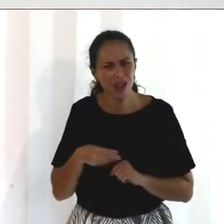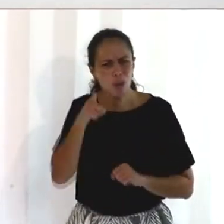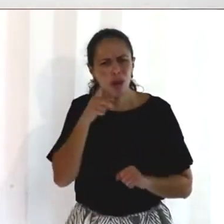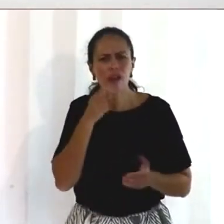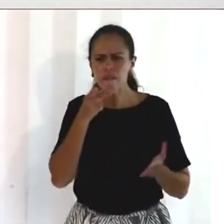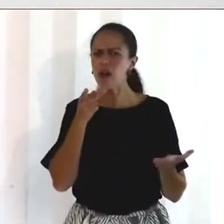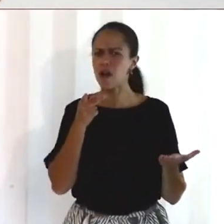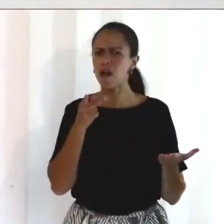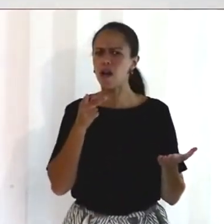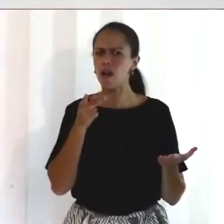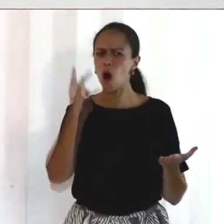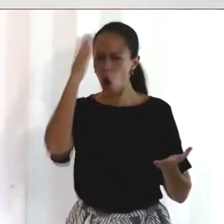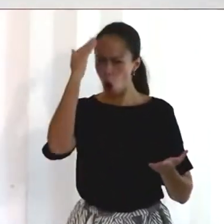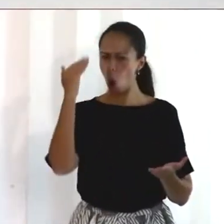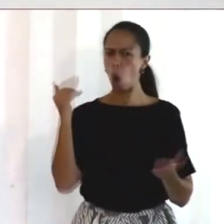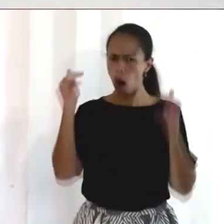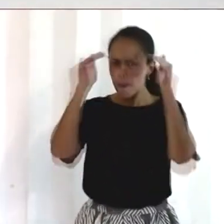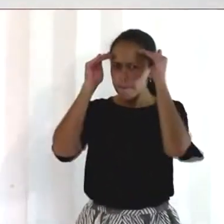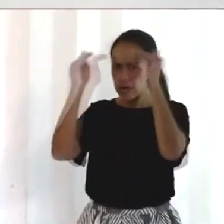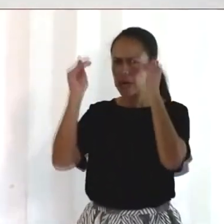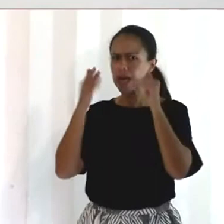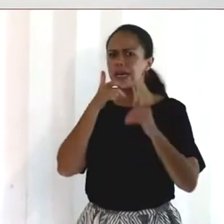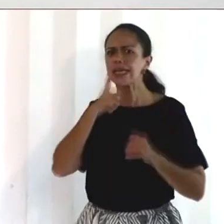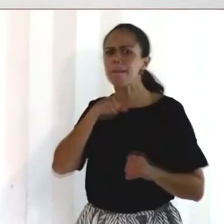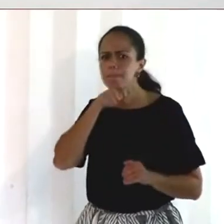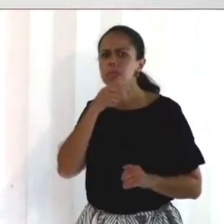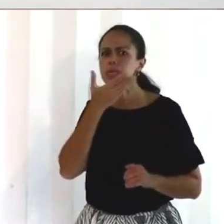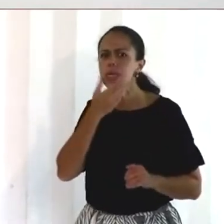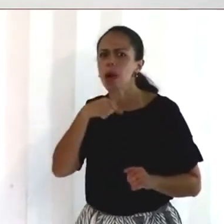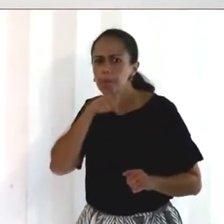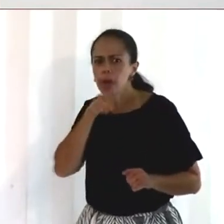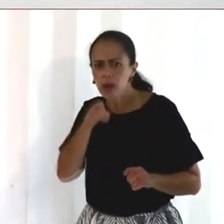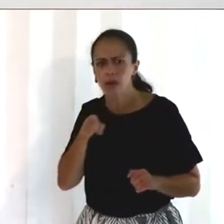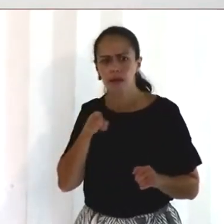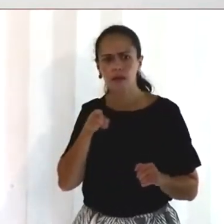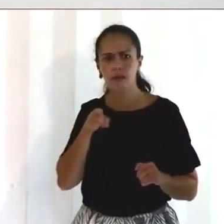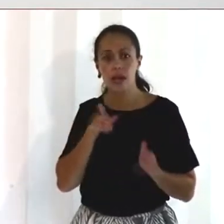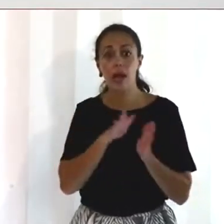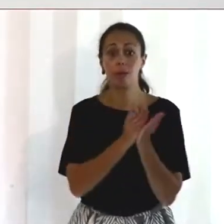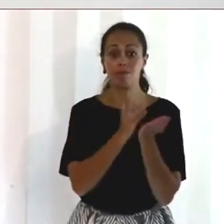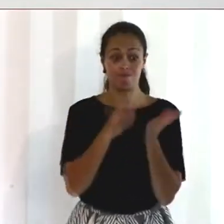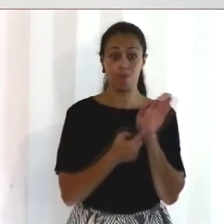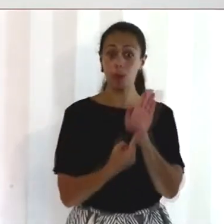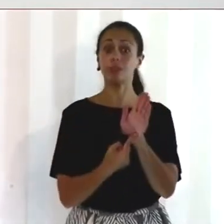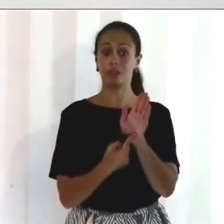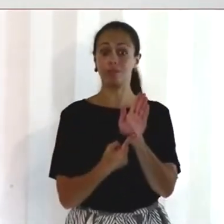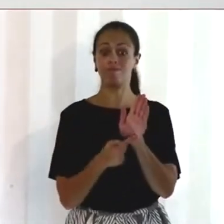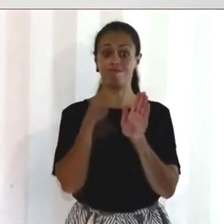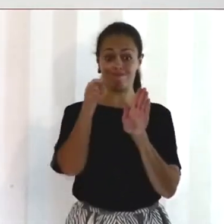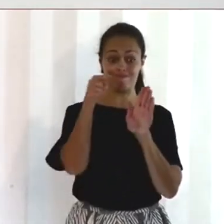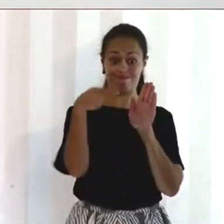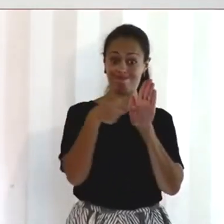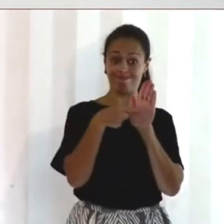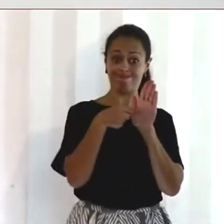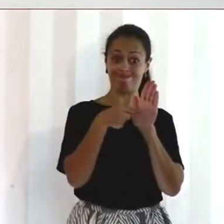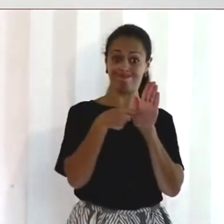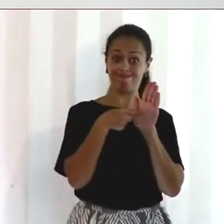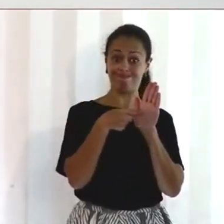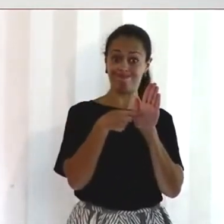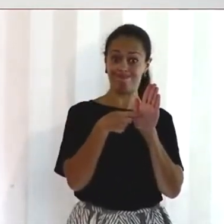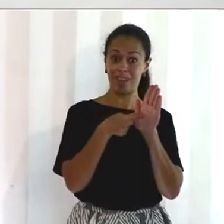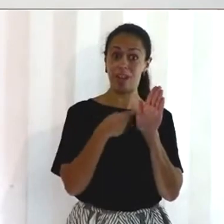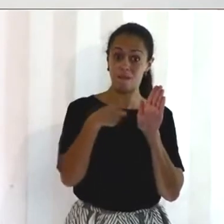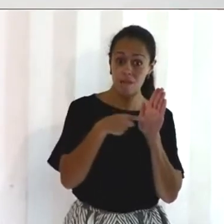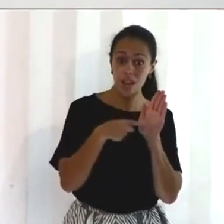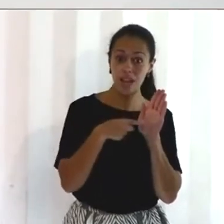sua mãe, você não honra o seu pai e sua mãe. A palavra de Deus nos acusa o tempo inteiro, meus irmãos. Mas